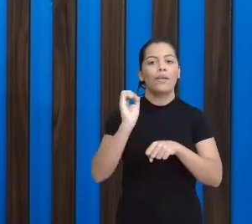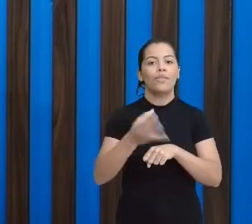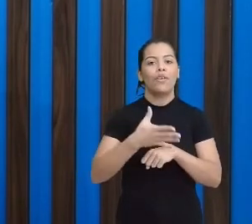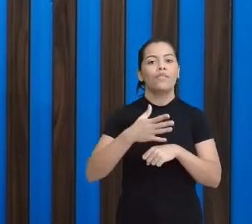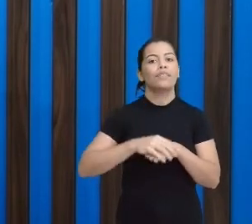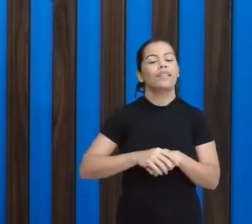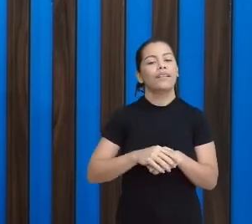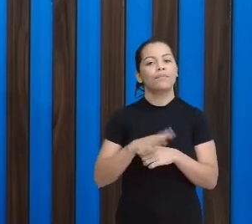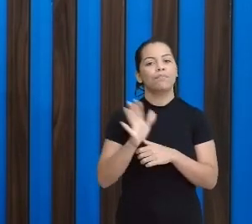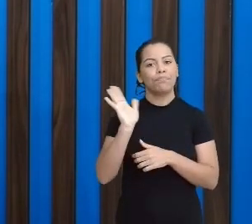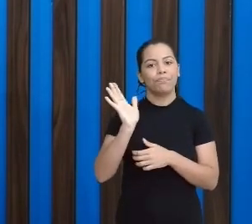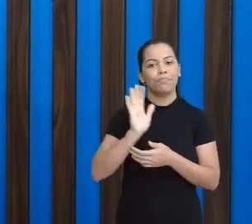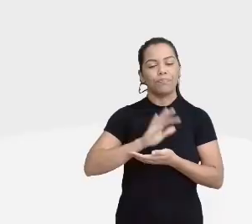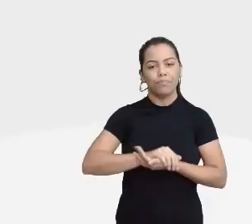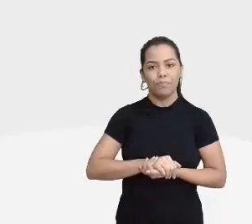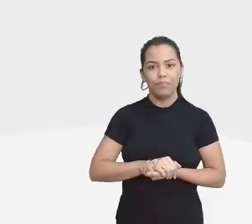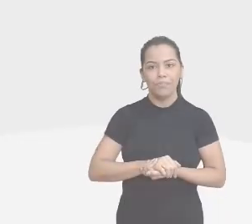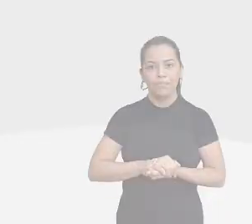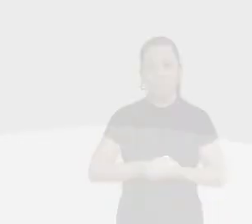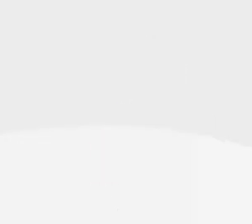Recife. Até já!